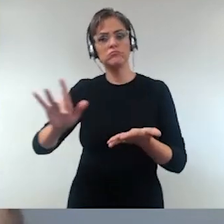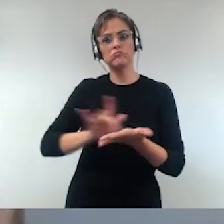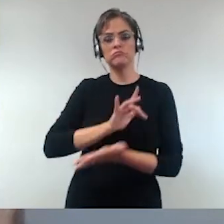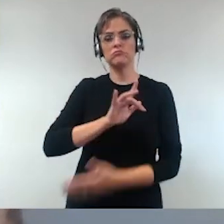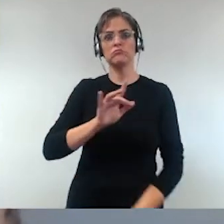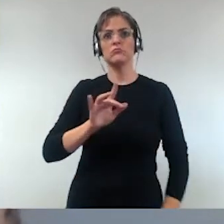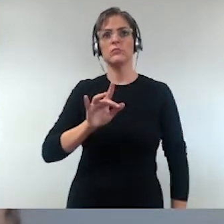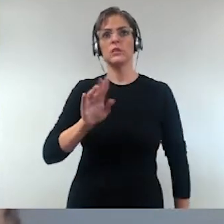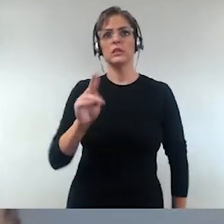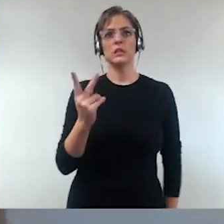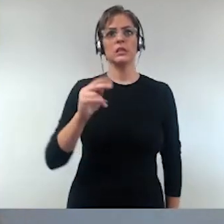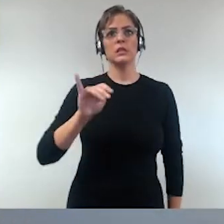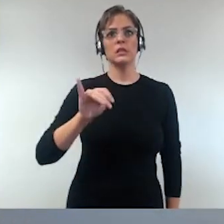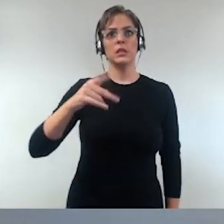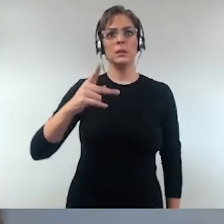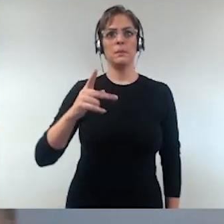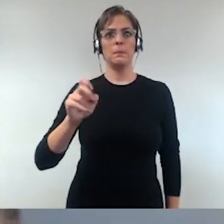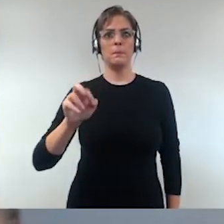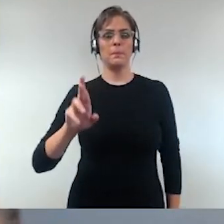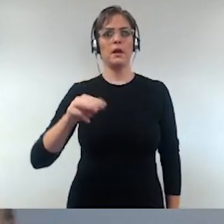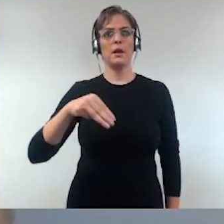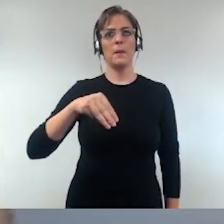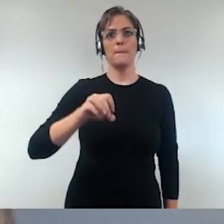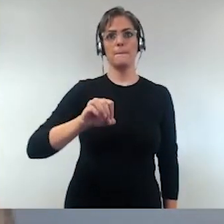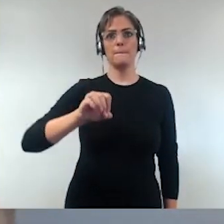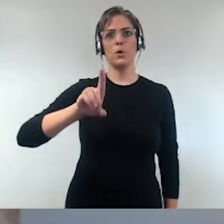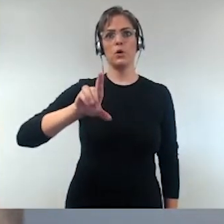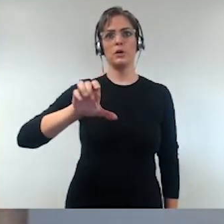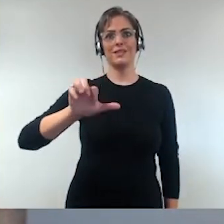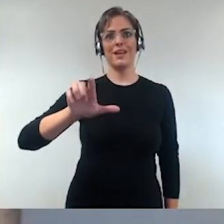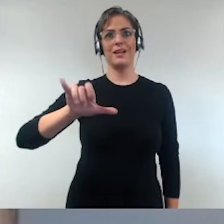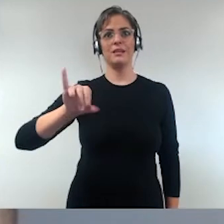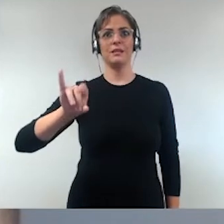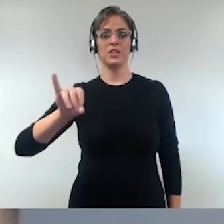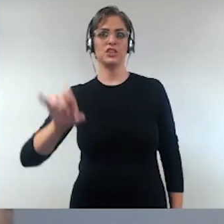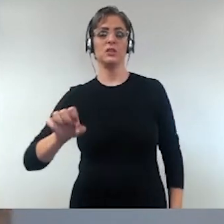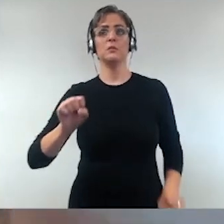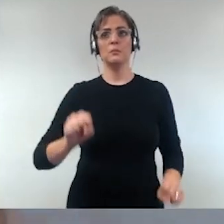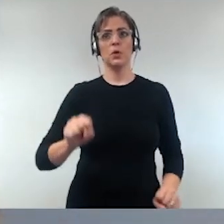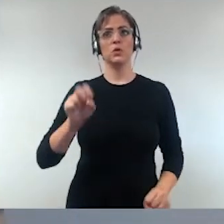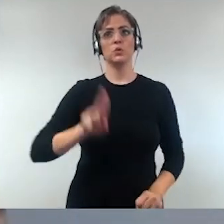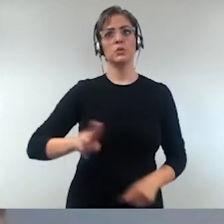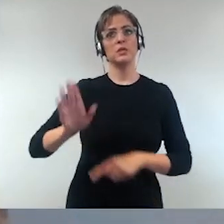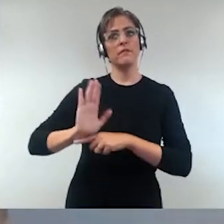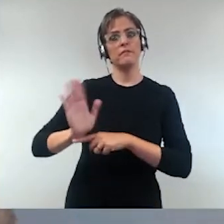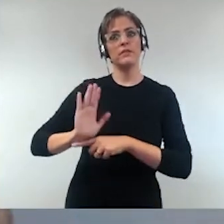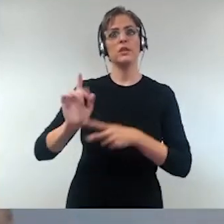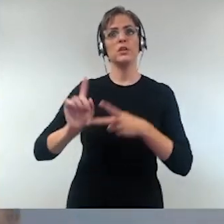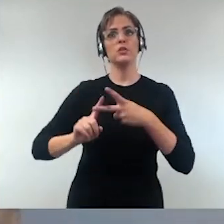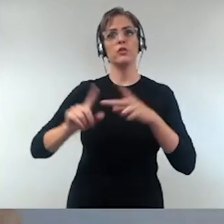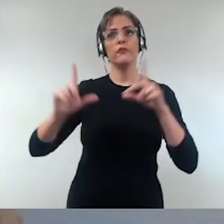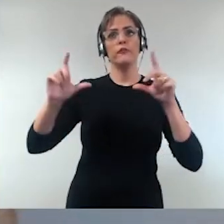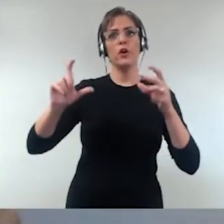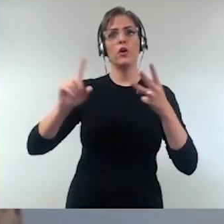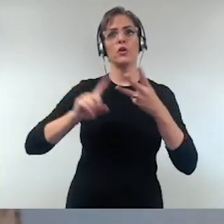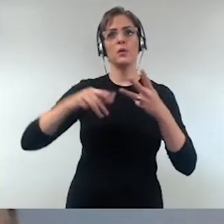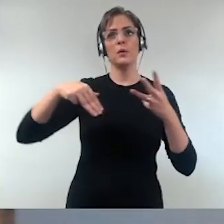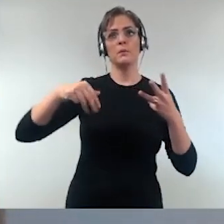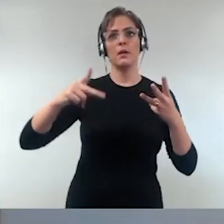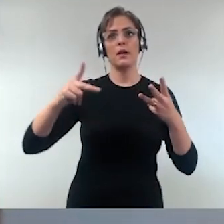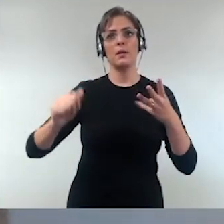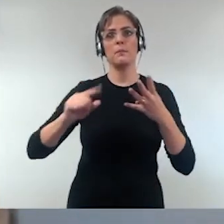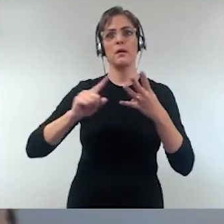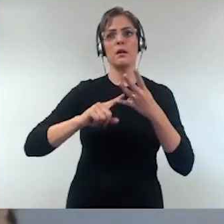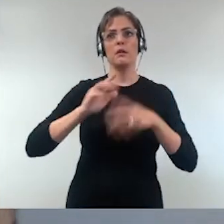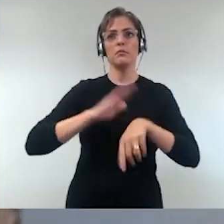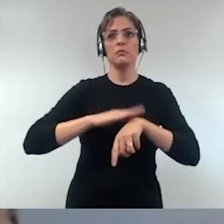Dierle Nunes usa, um professor de Minas Gerais. Então, a gente pode se utilizar de vídeos, de fotos, de linhas do tempo, mapas, enfim,